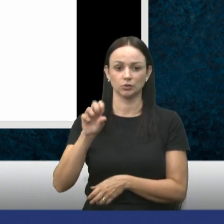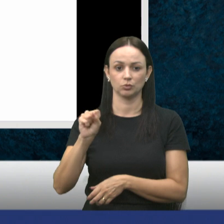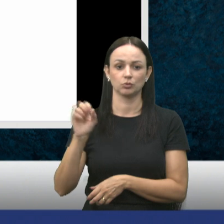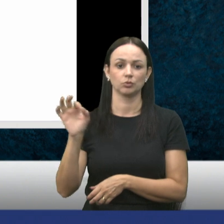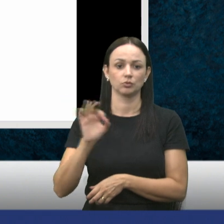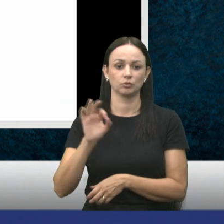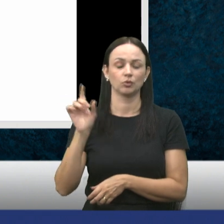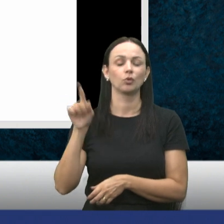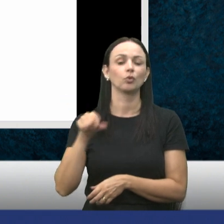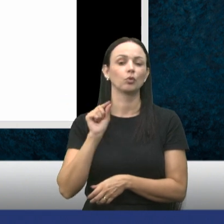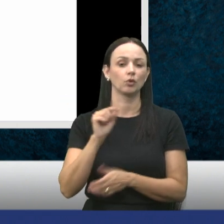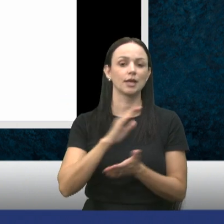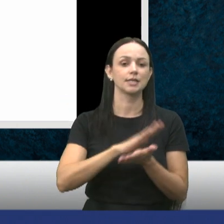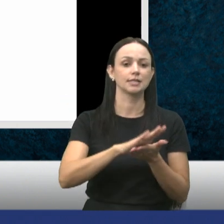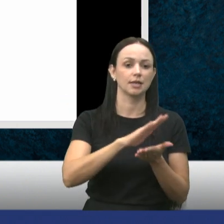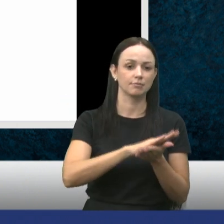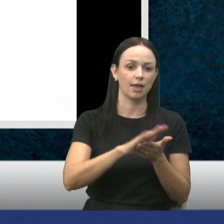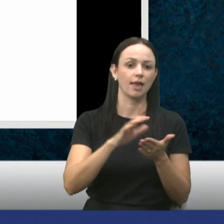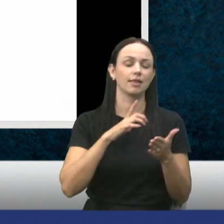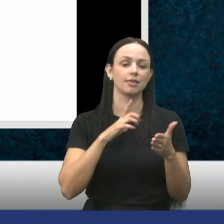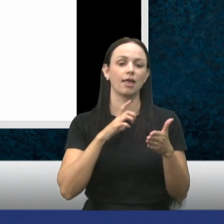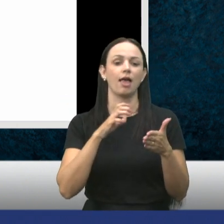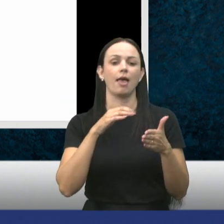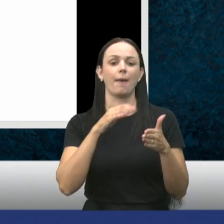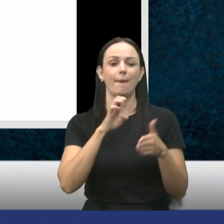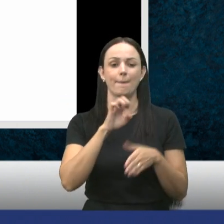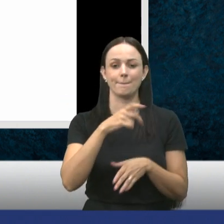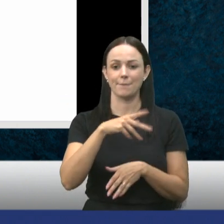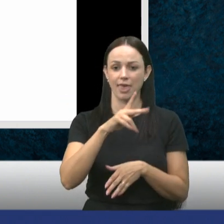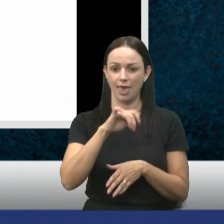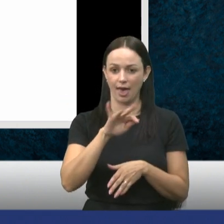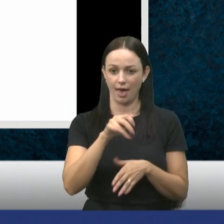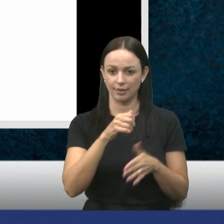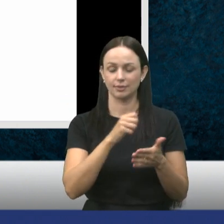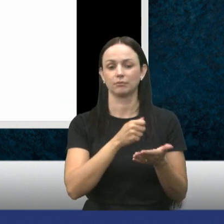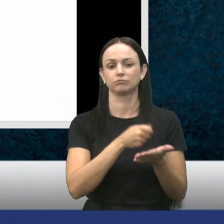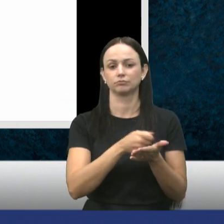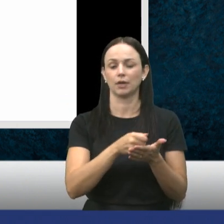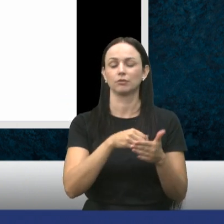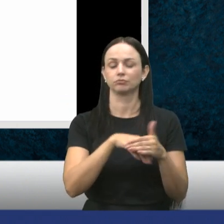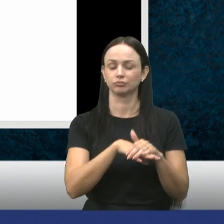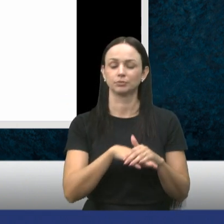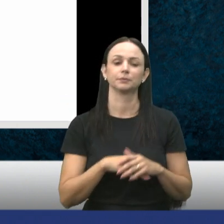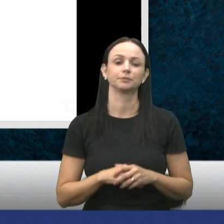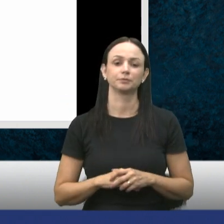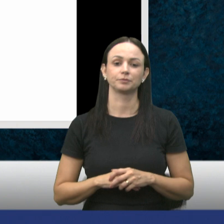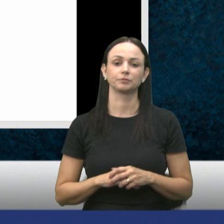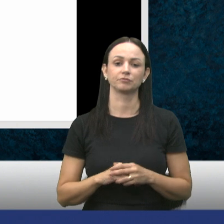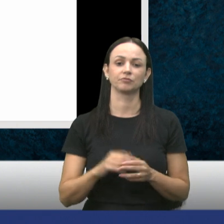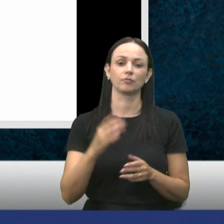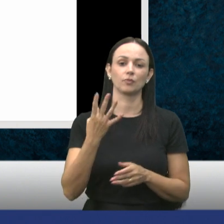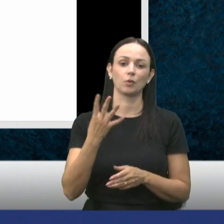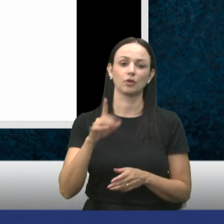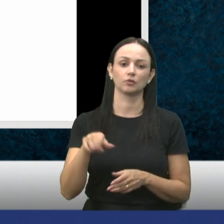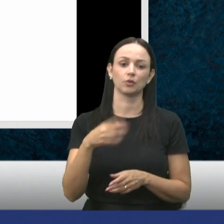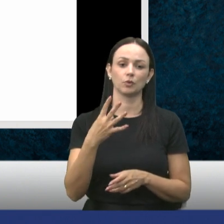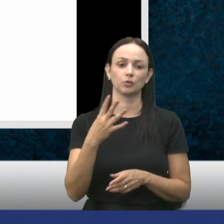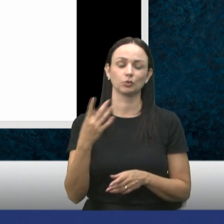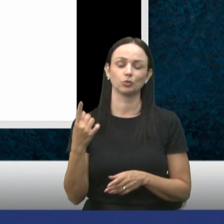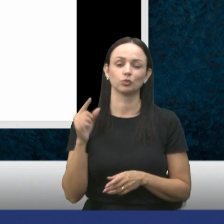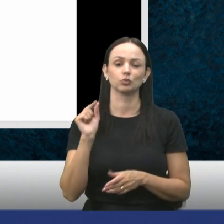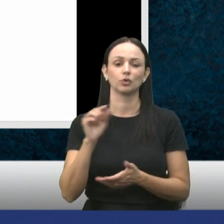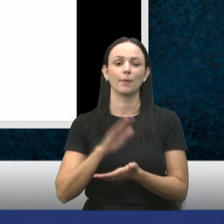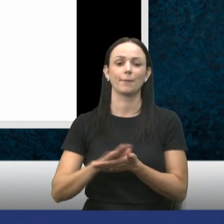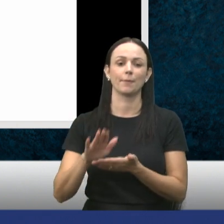95,58% é referente às despesas empenhadas, às despesas correntes, e 4,41% é referente